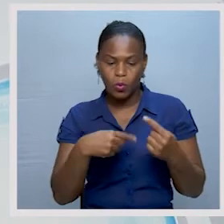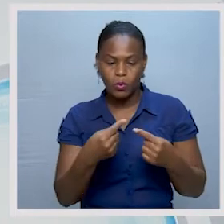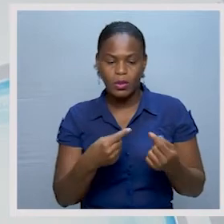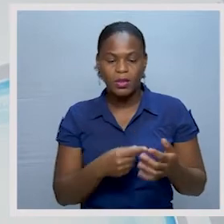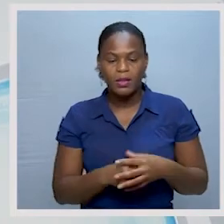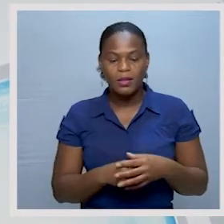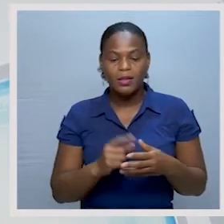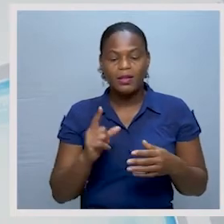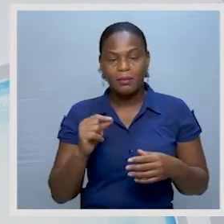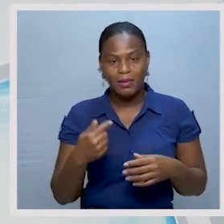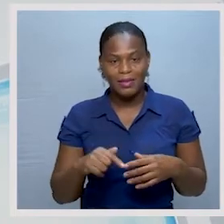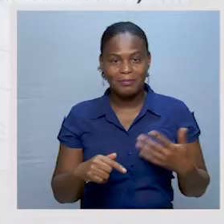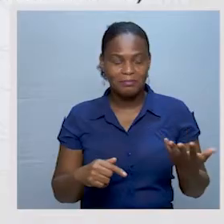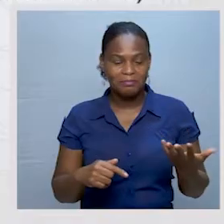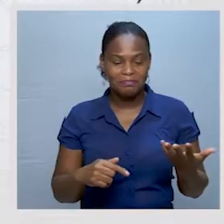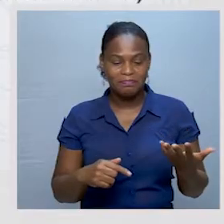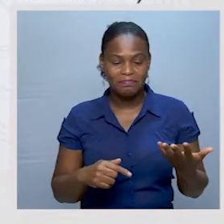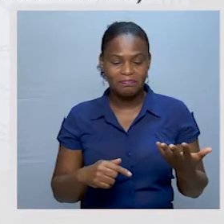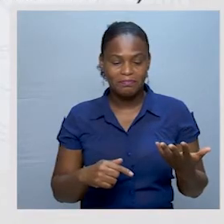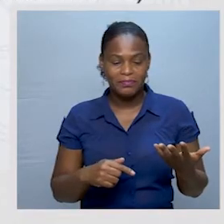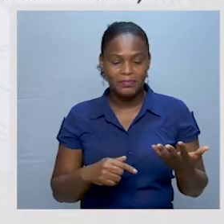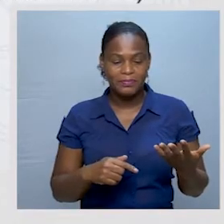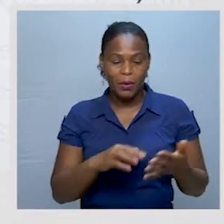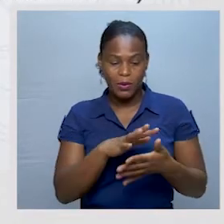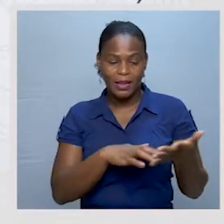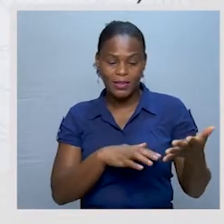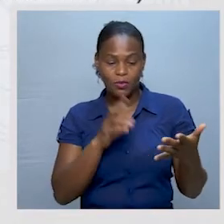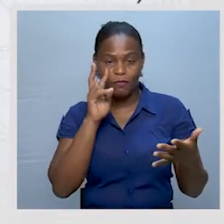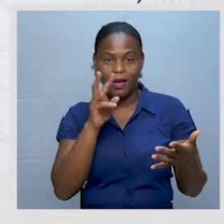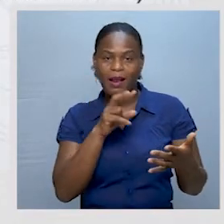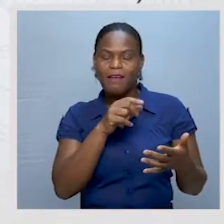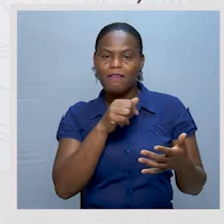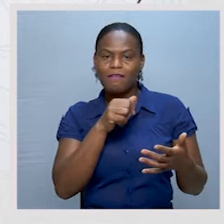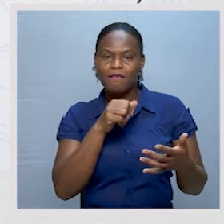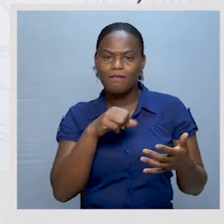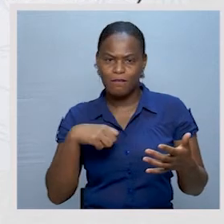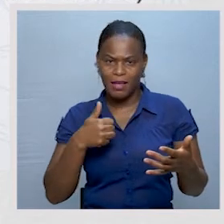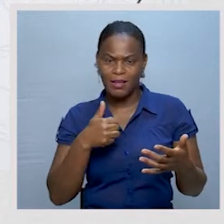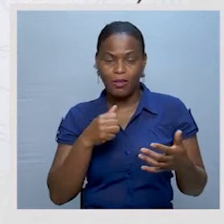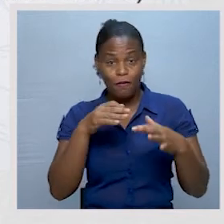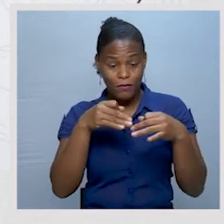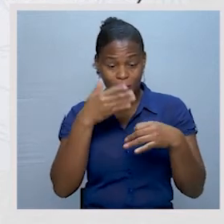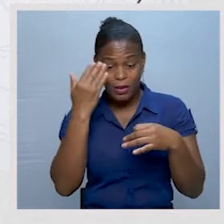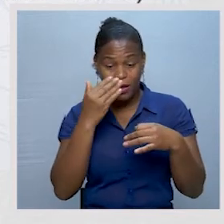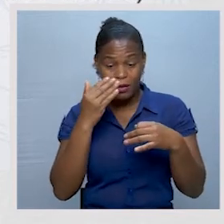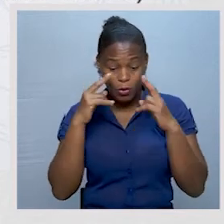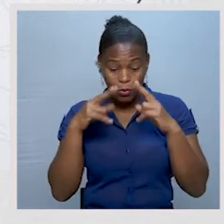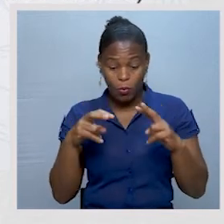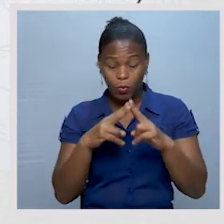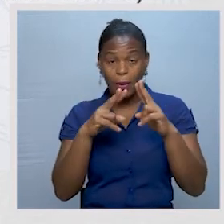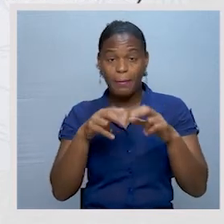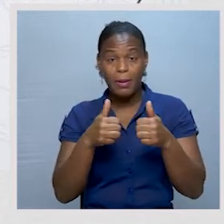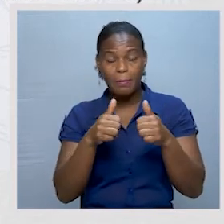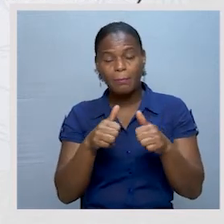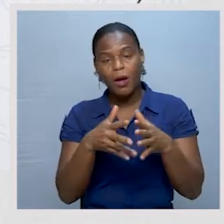linguagem, como temos aqui no texto. Ao final do dia, vou de encontro ao meu bem maior, a família, o